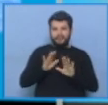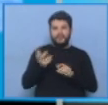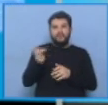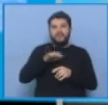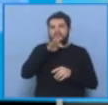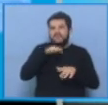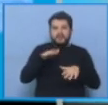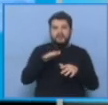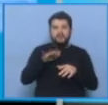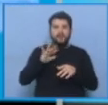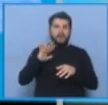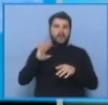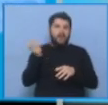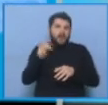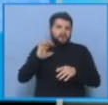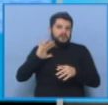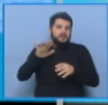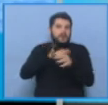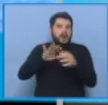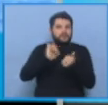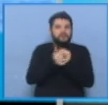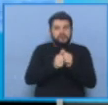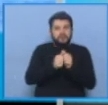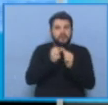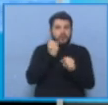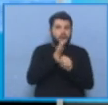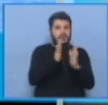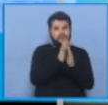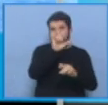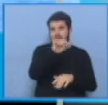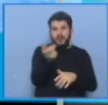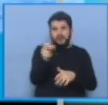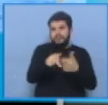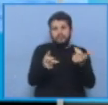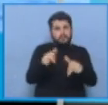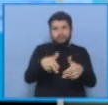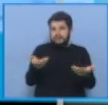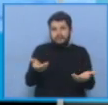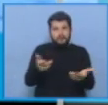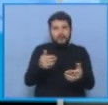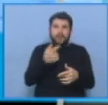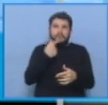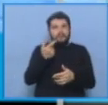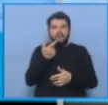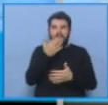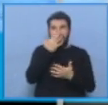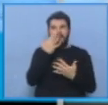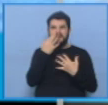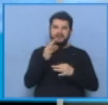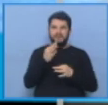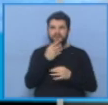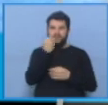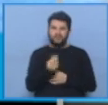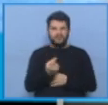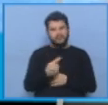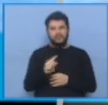famílias, acontece no meio desportivo, hoje sabe-se, acontece noutras religiões e, portanto, era muito naif, muito simplista, muito